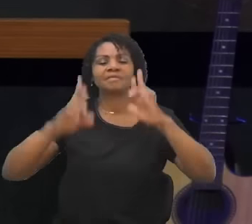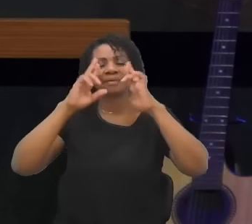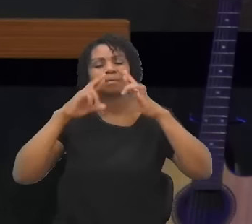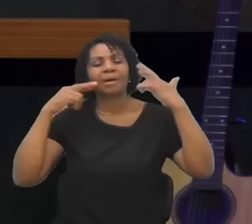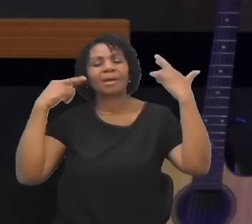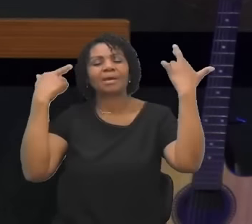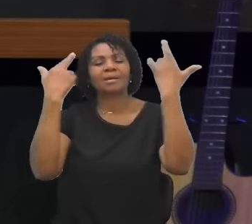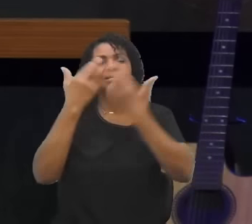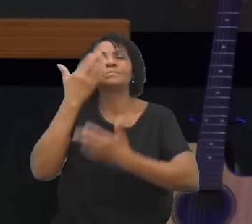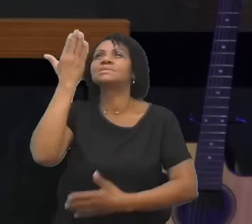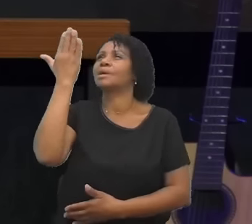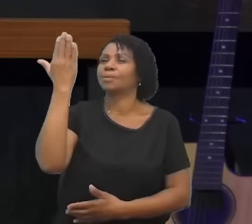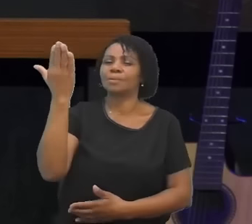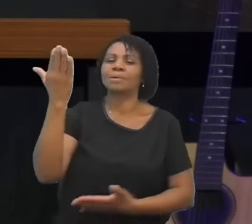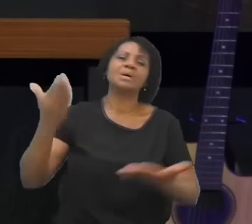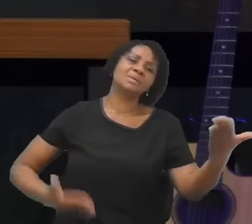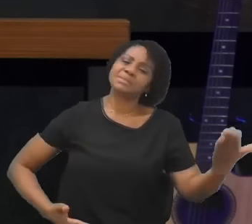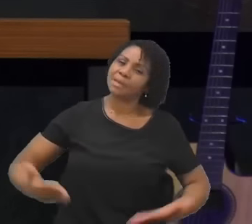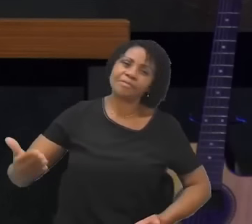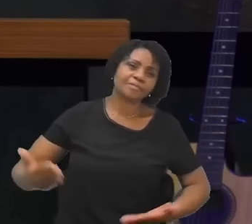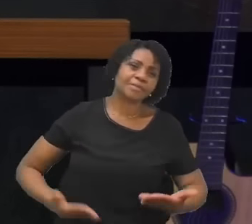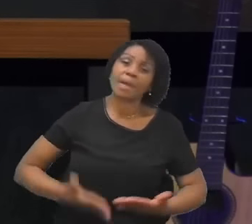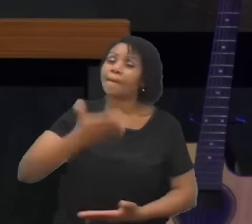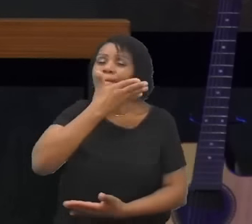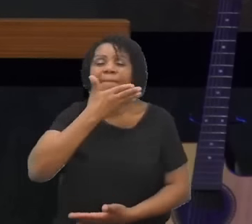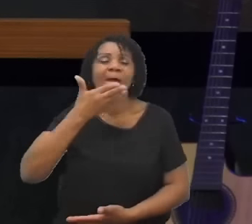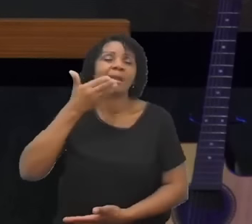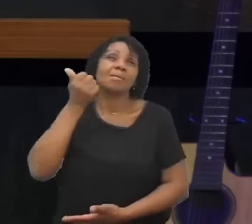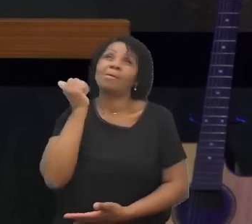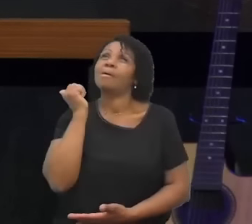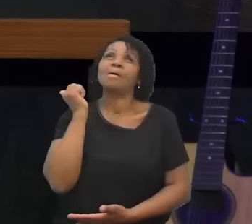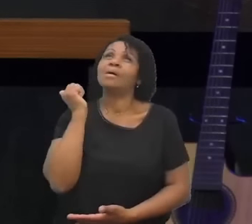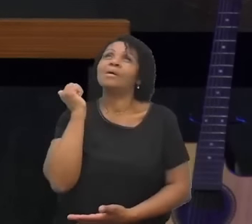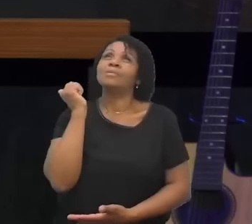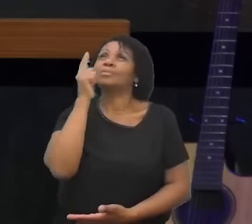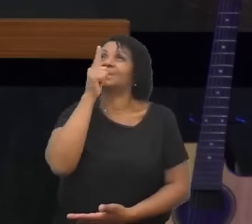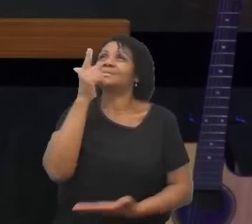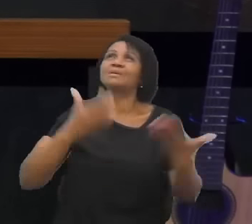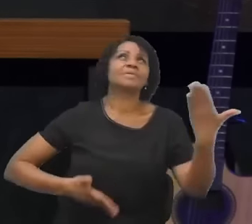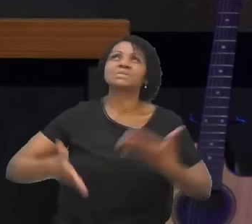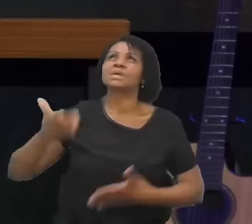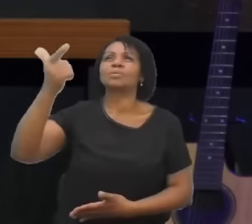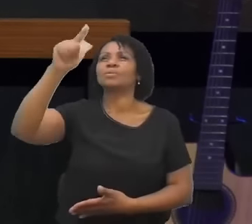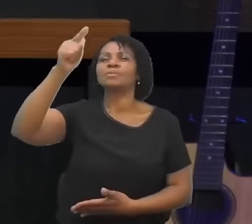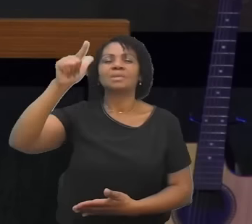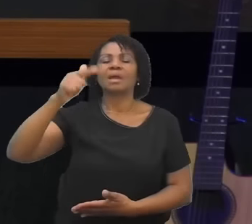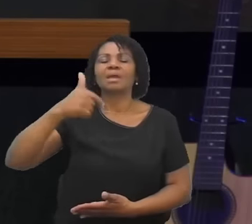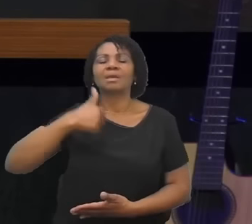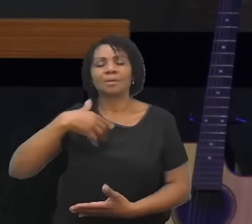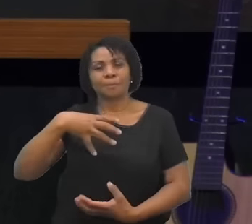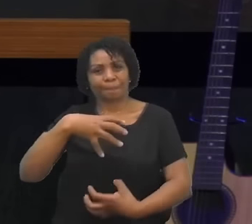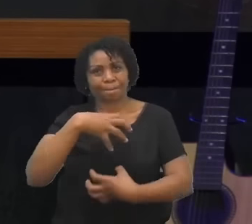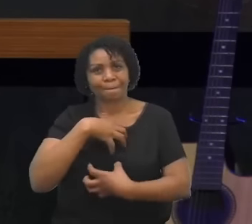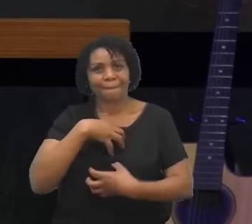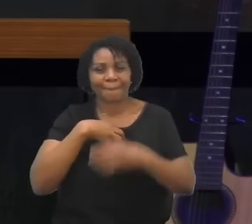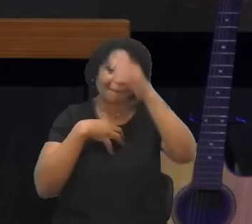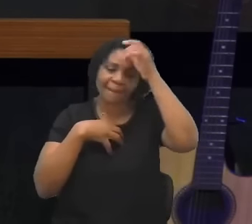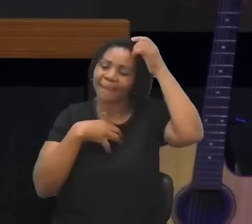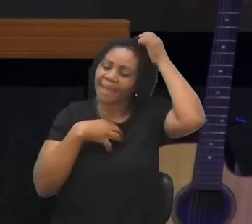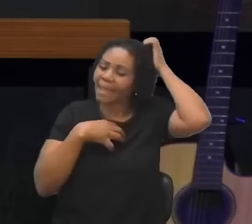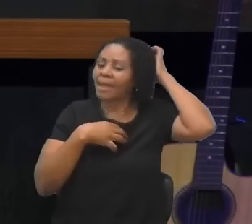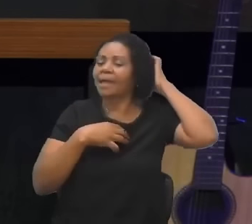reino. Servir o reino, não tem nada melhor do que servir o reino. Sabe, eu me senti, as